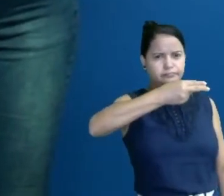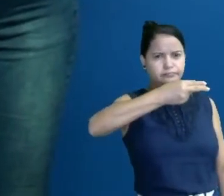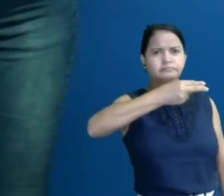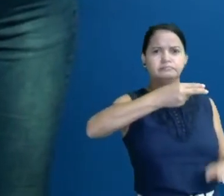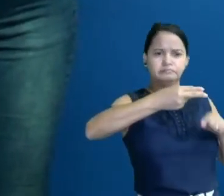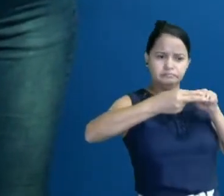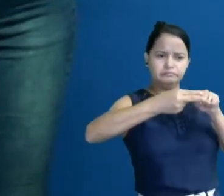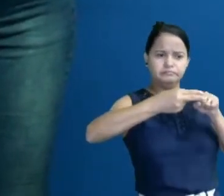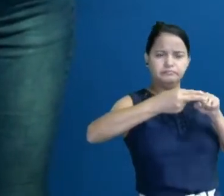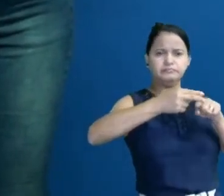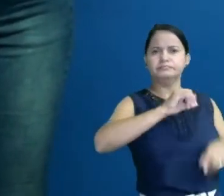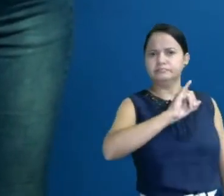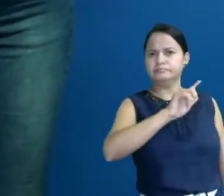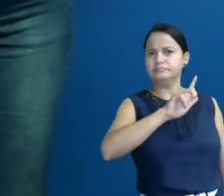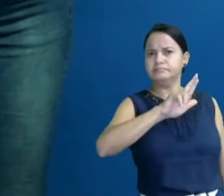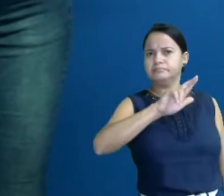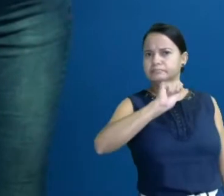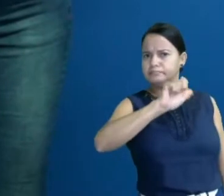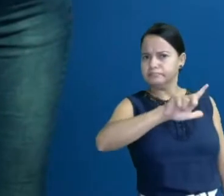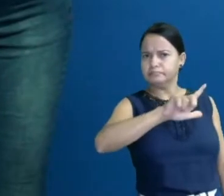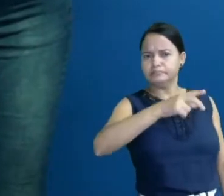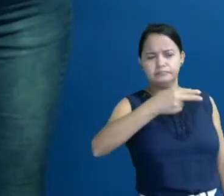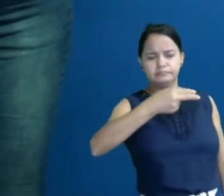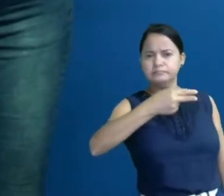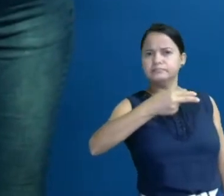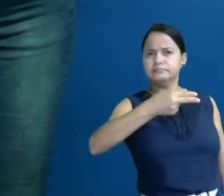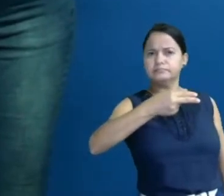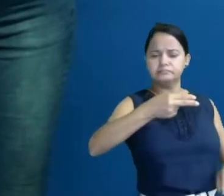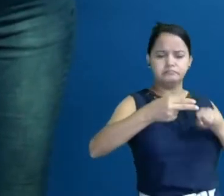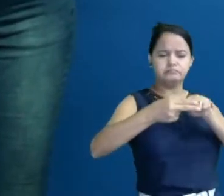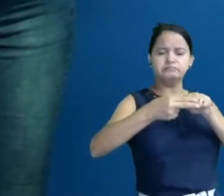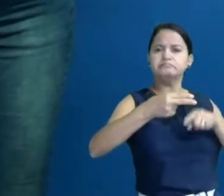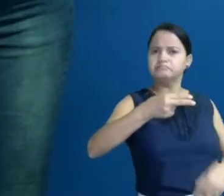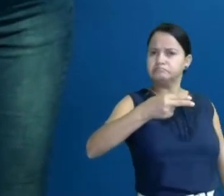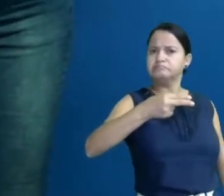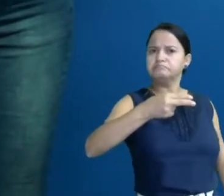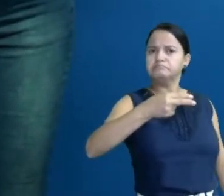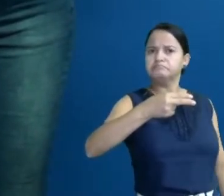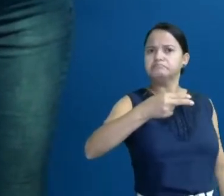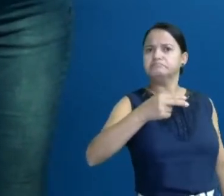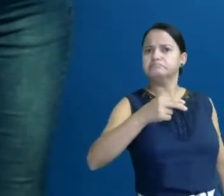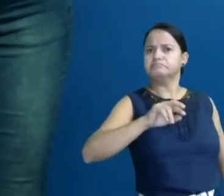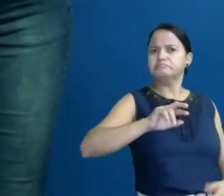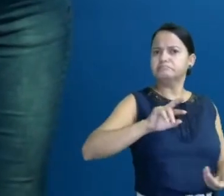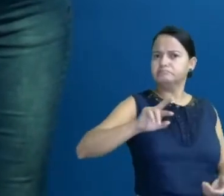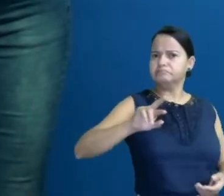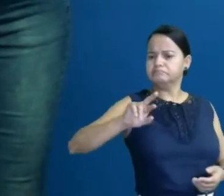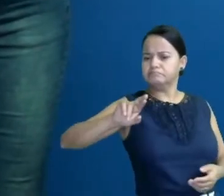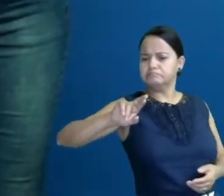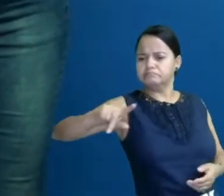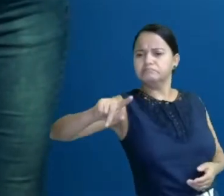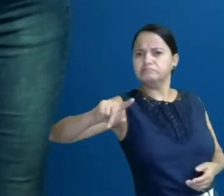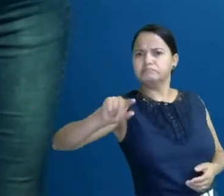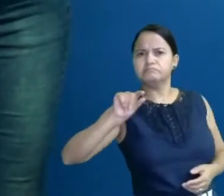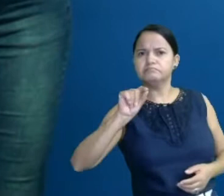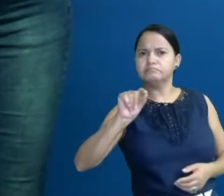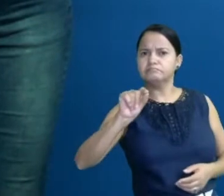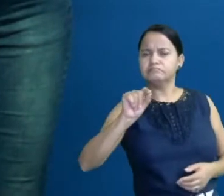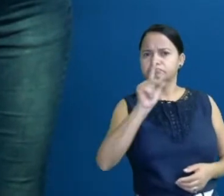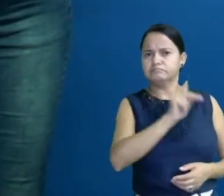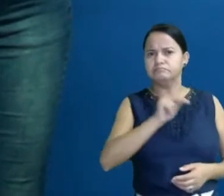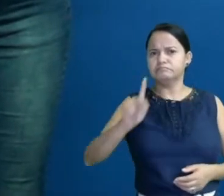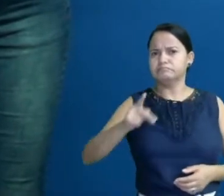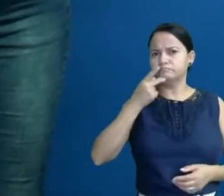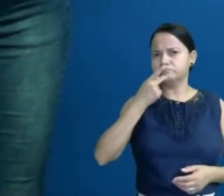aí eu conheço sinal de igual mas que desigualdade é essa que a professora tá trazendo aí a gente vai fazer essa relação da